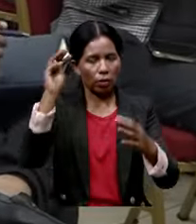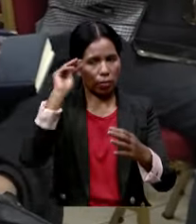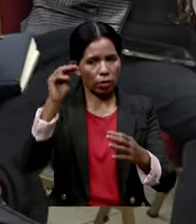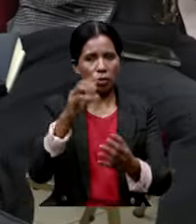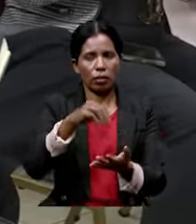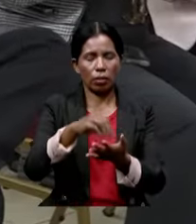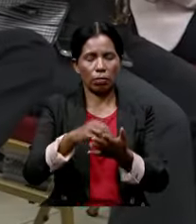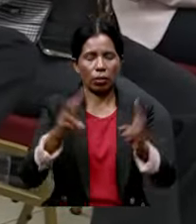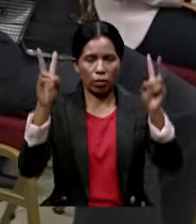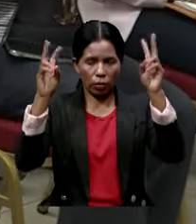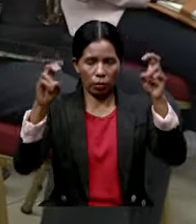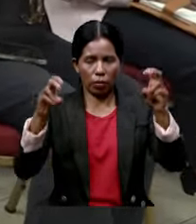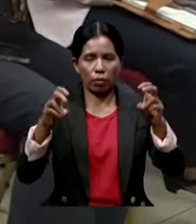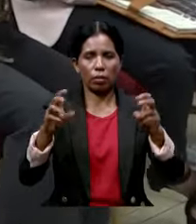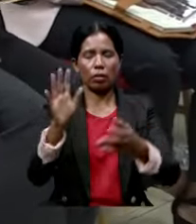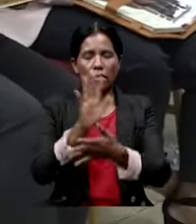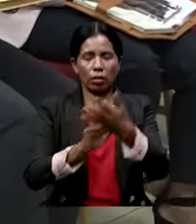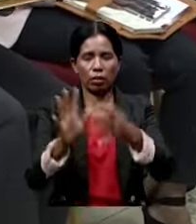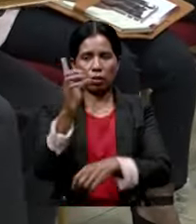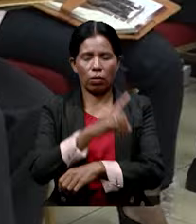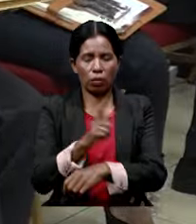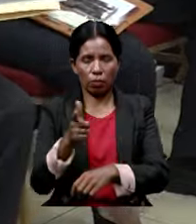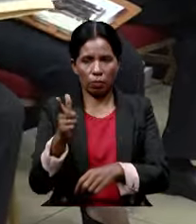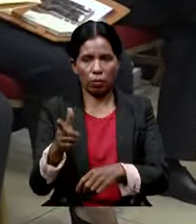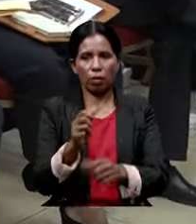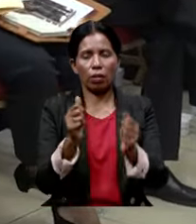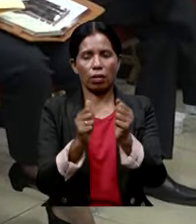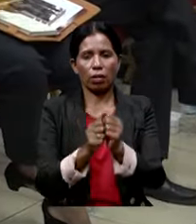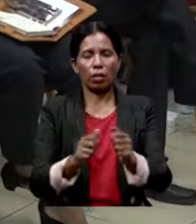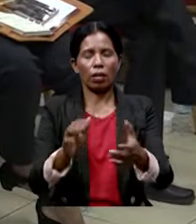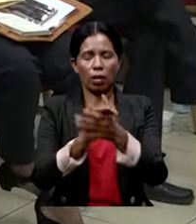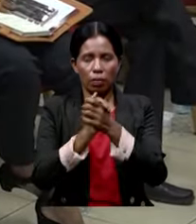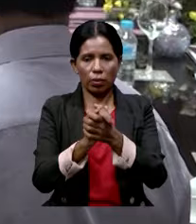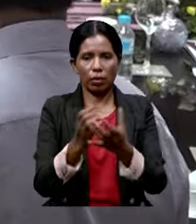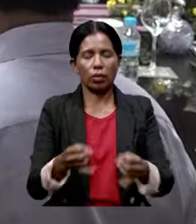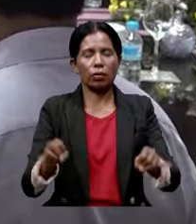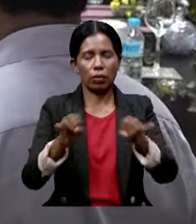tema ba comemoração lorong Ruanulu fulan maio badala ruan resin rua mak hametin